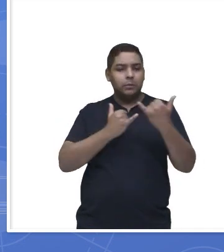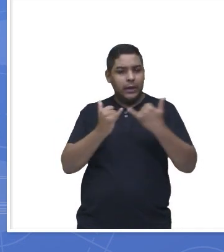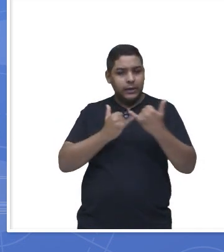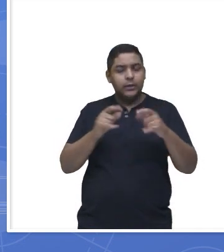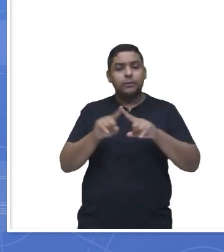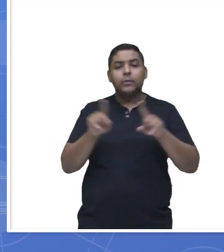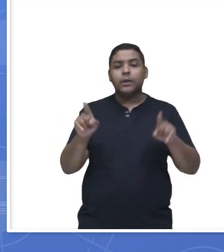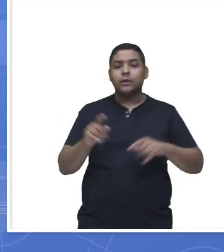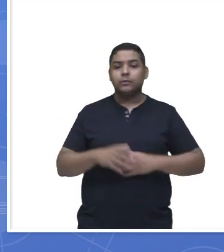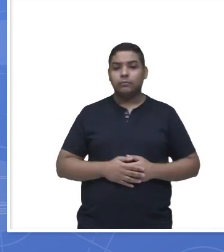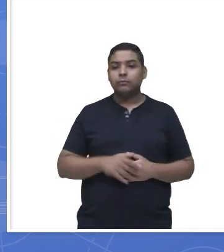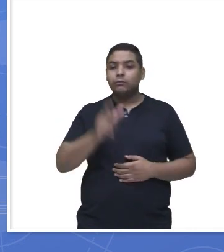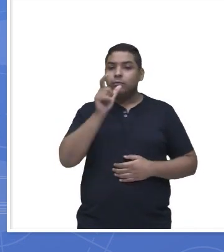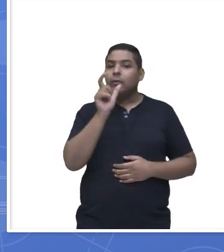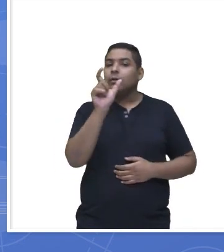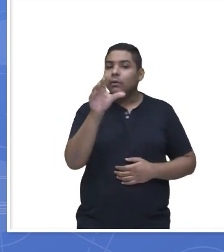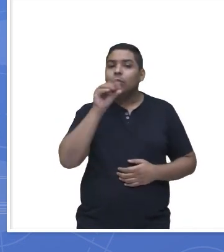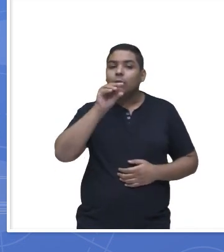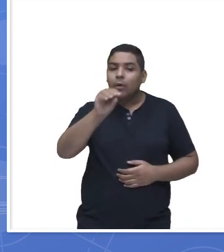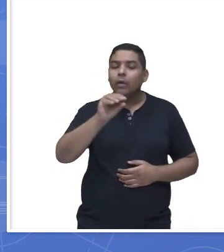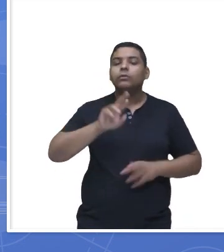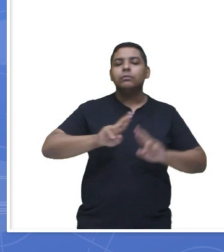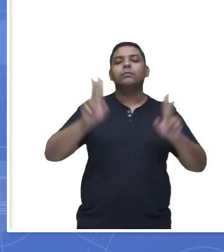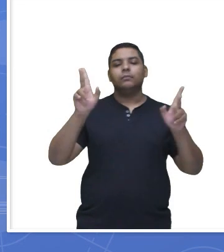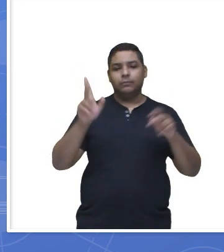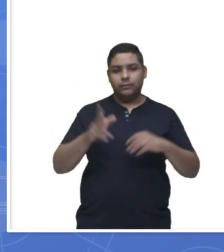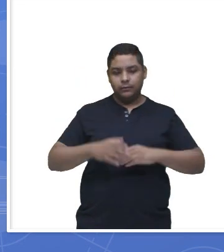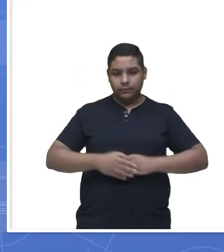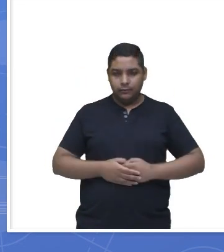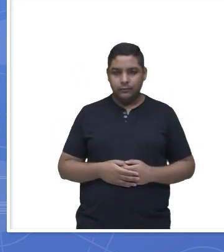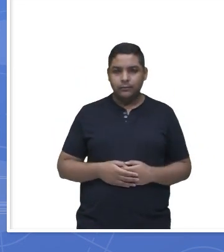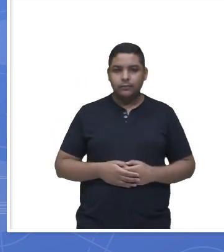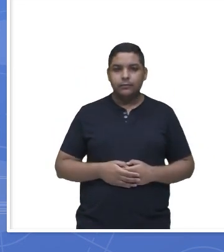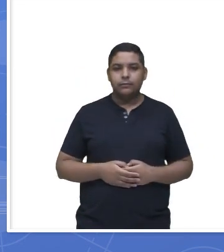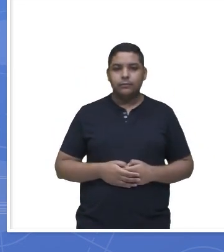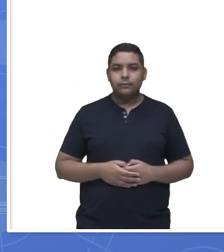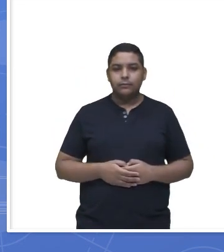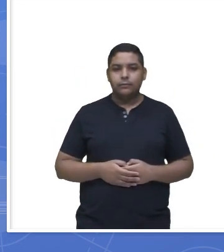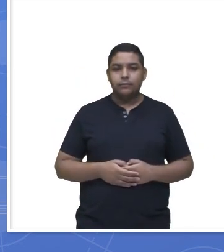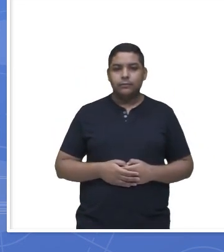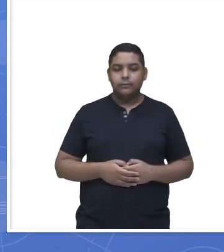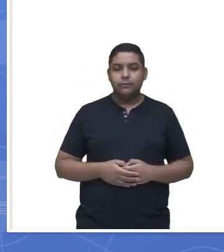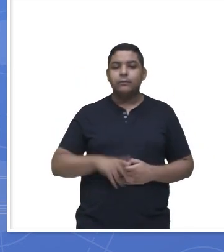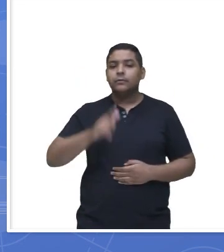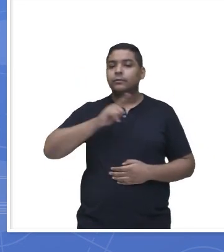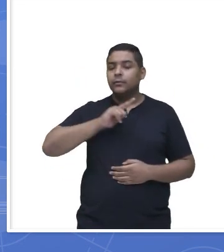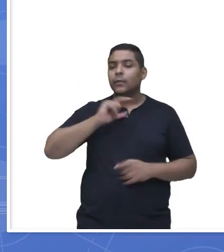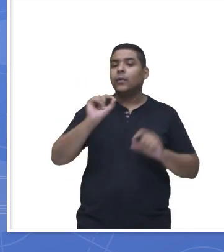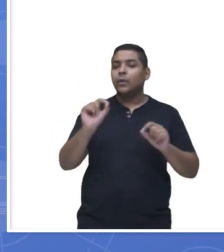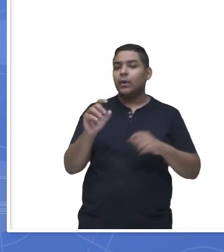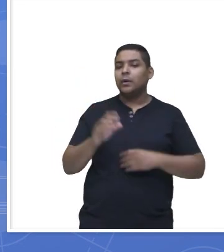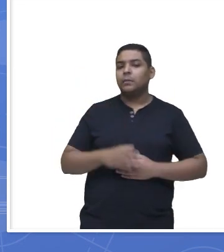com pronúncias diferentes. Então, temos aí a letra A. Debido a la bacteria,